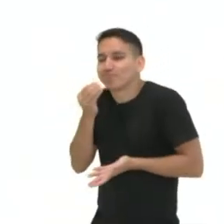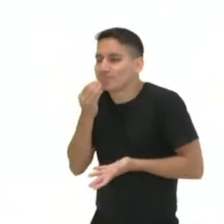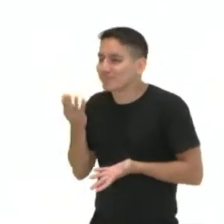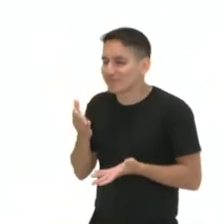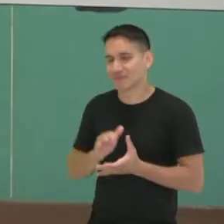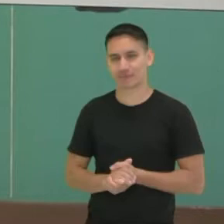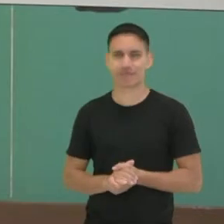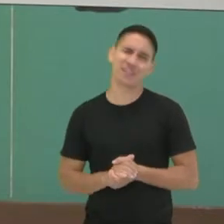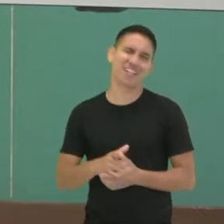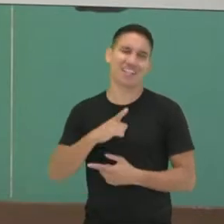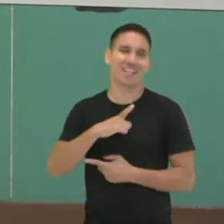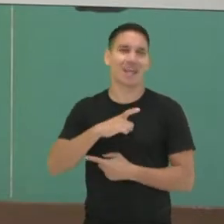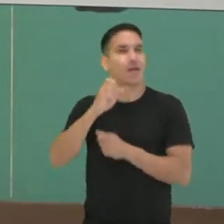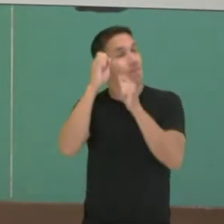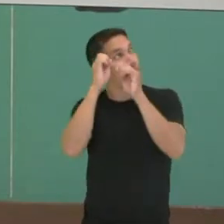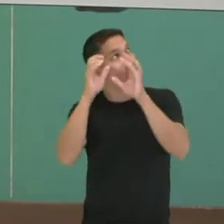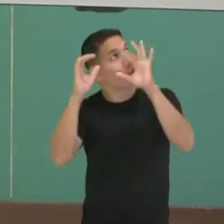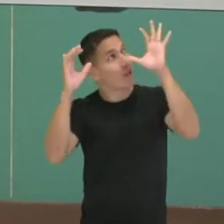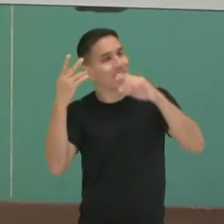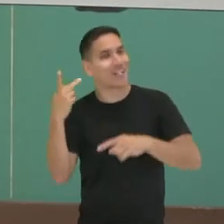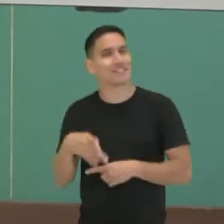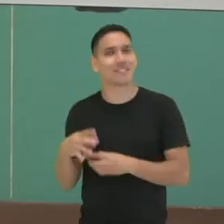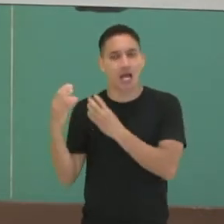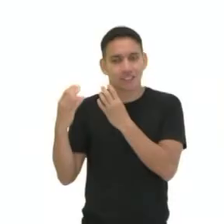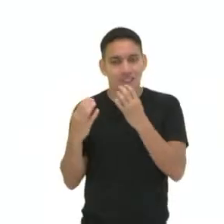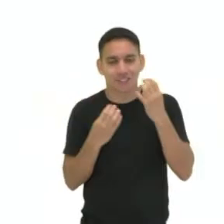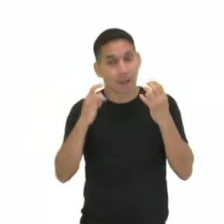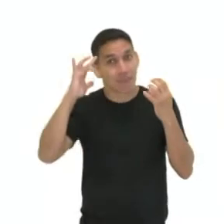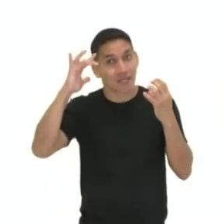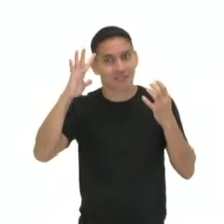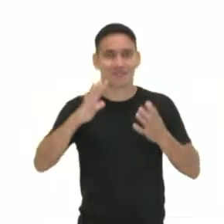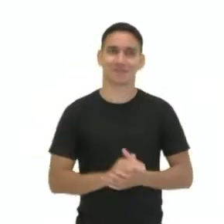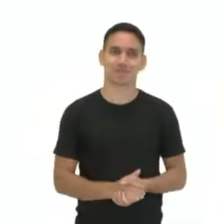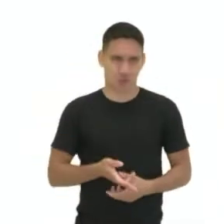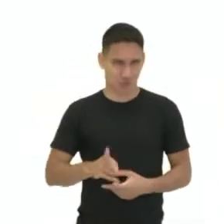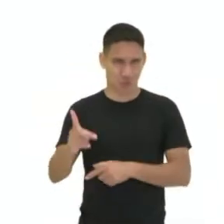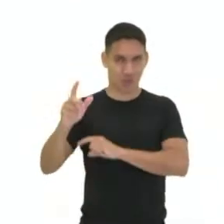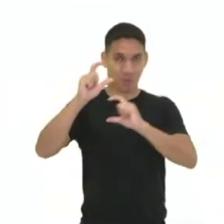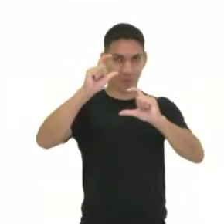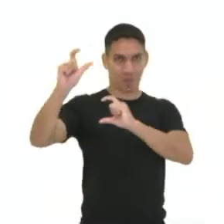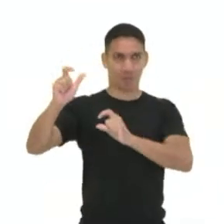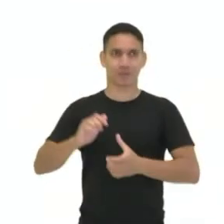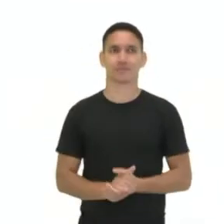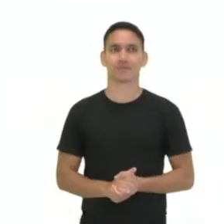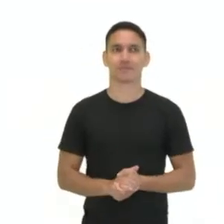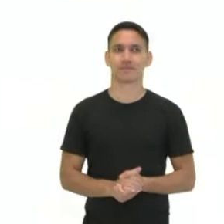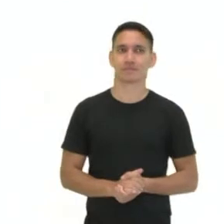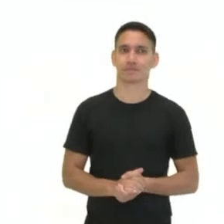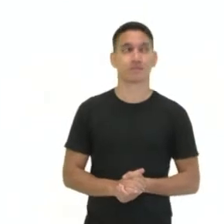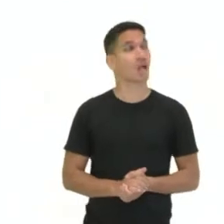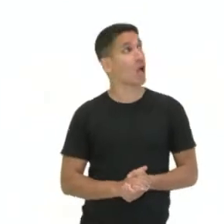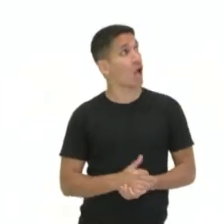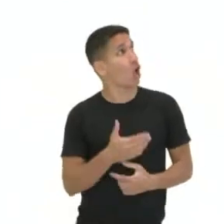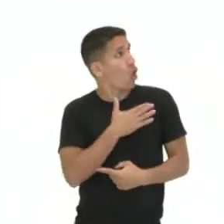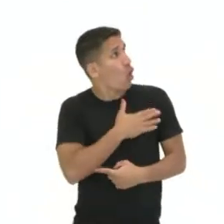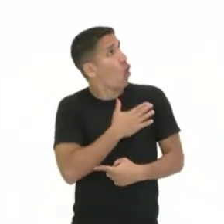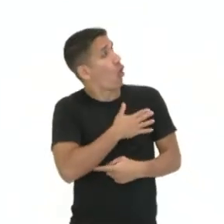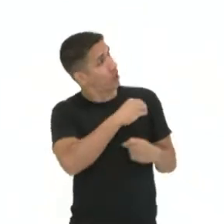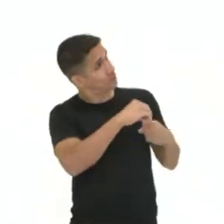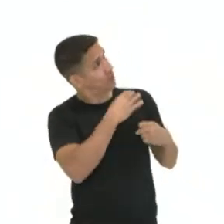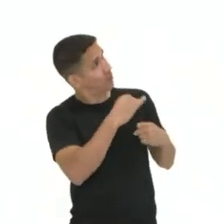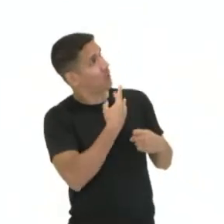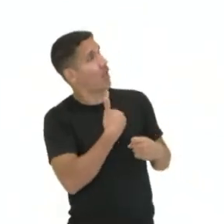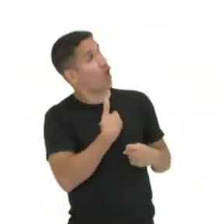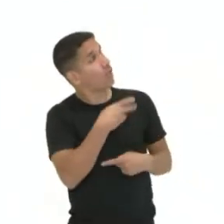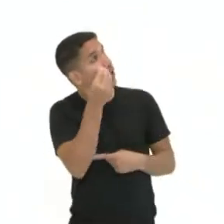de pensamentos ali ilustrando, né, o que a Magali está pensando. Continuando. Gostei das ideias, pai. Vou ver se